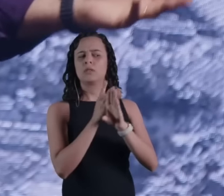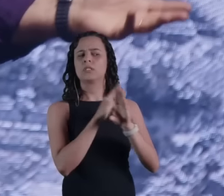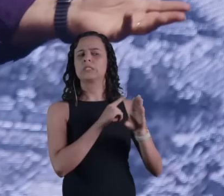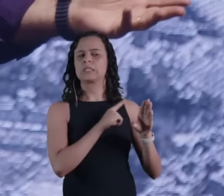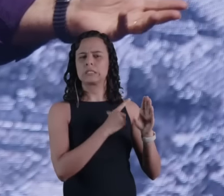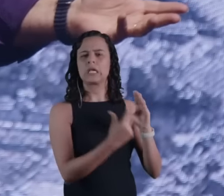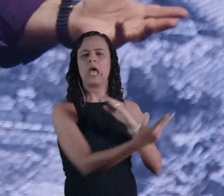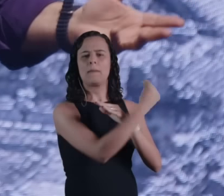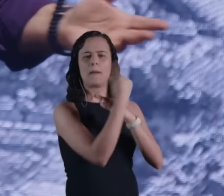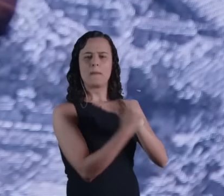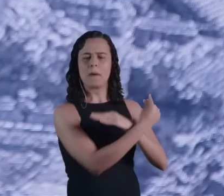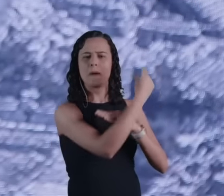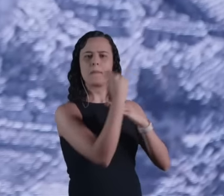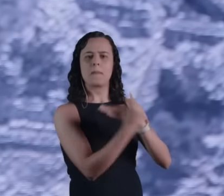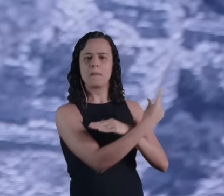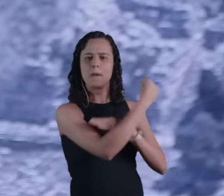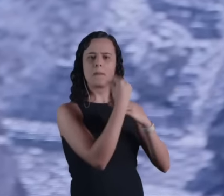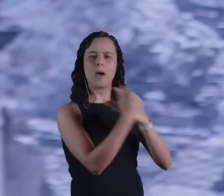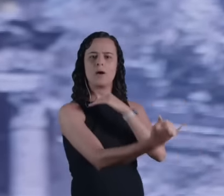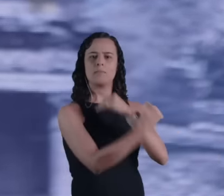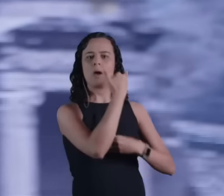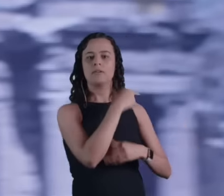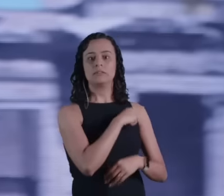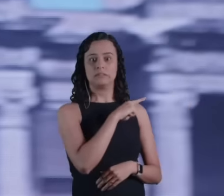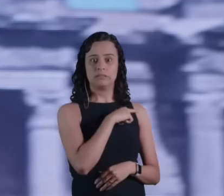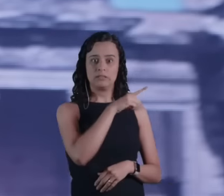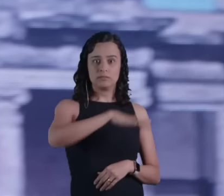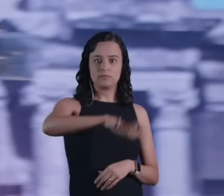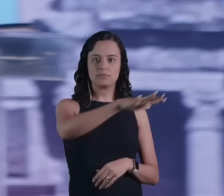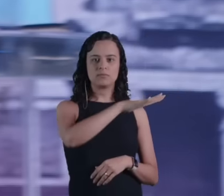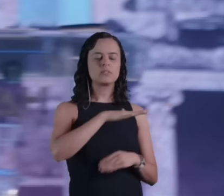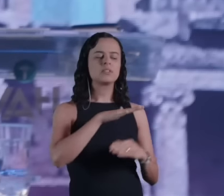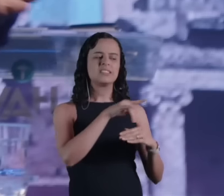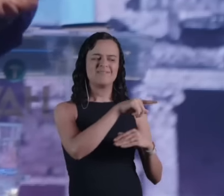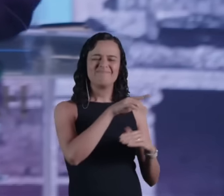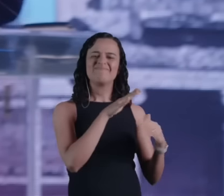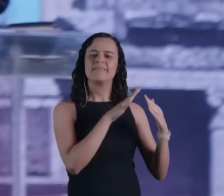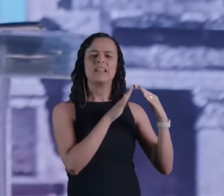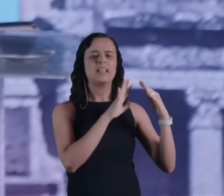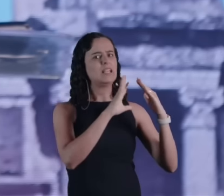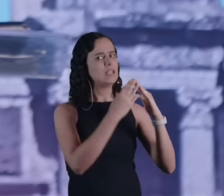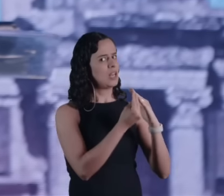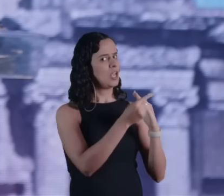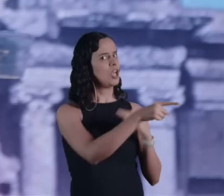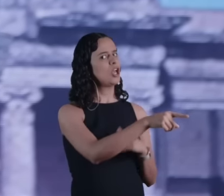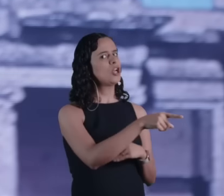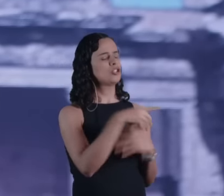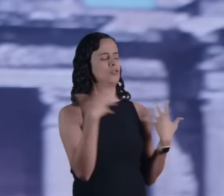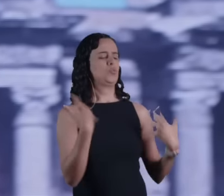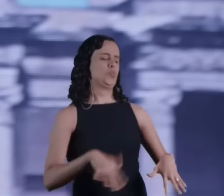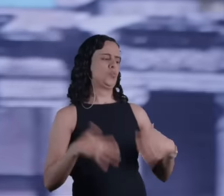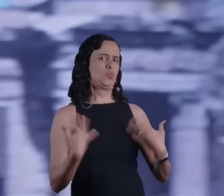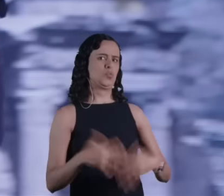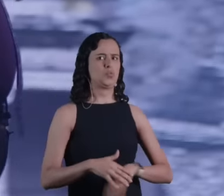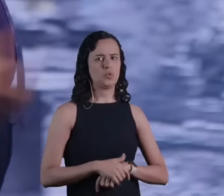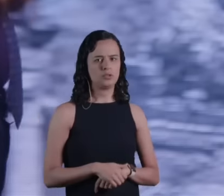viriam. Agora, vamos combinar, aquela igreja foi muito privilegiada. Eles foram